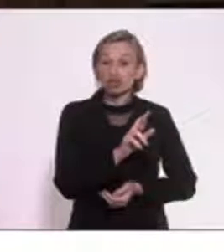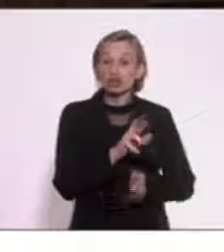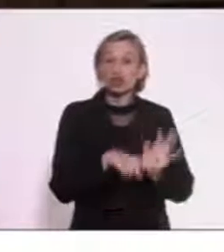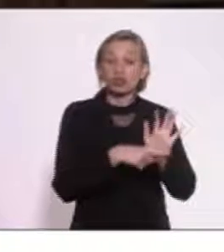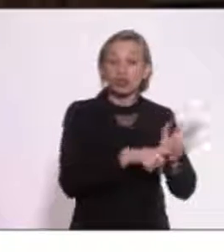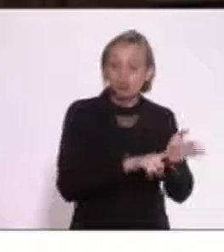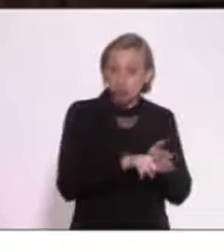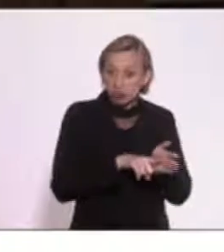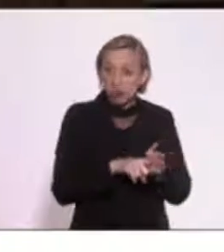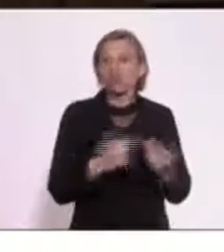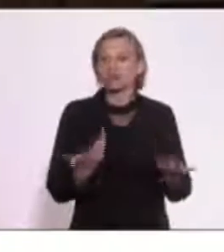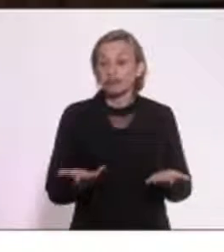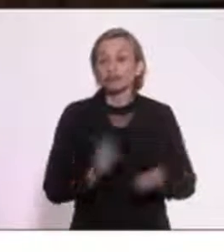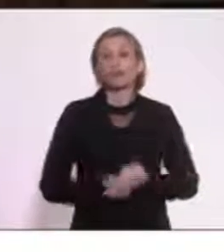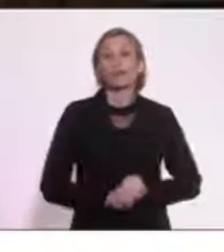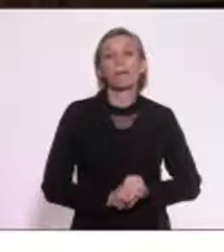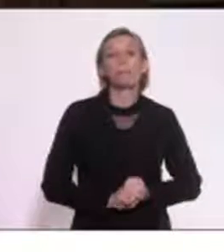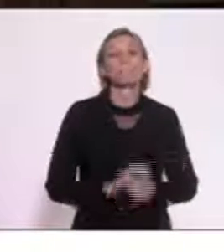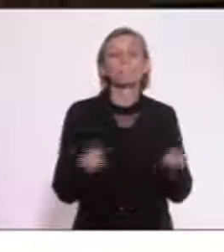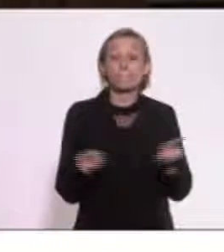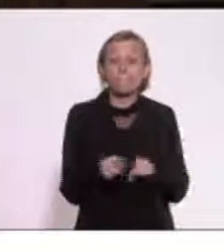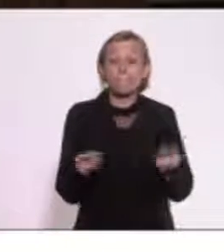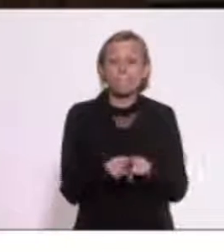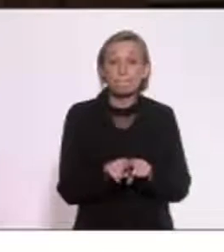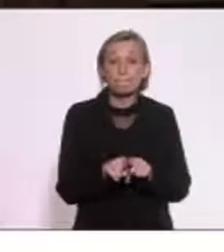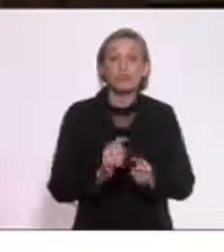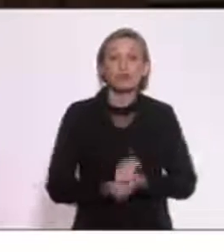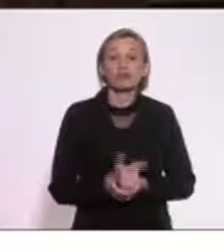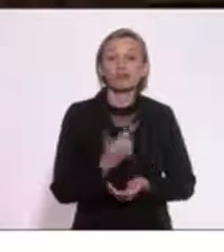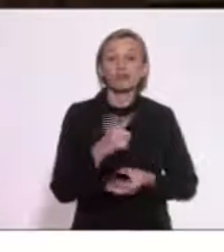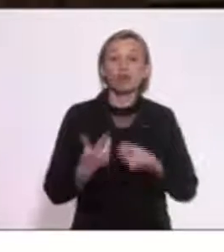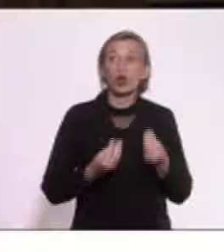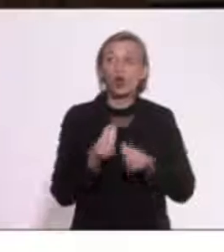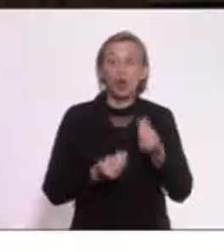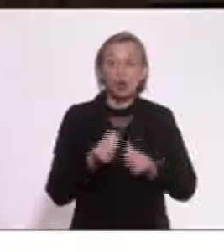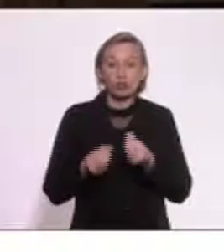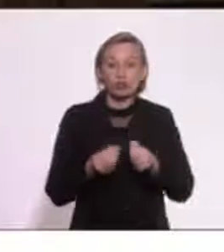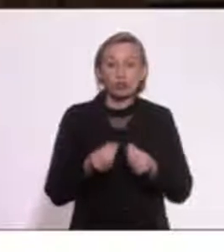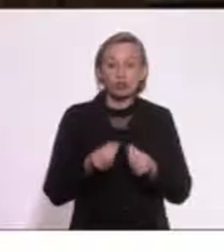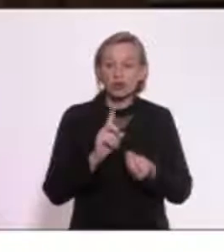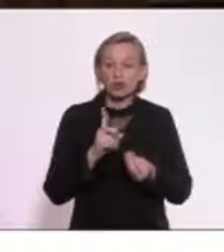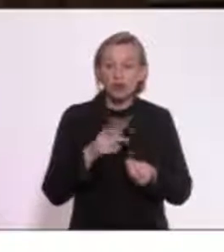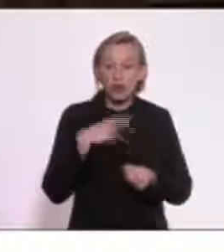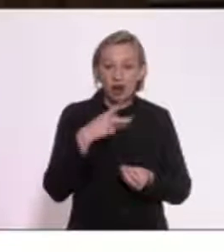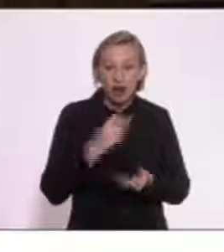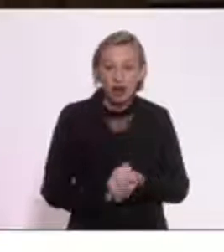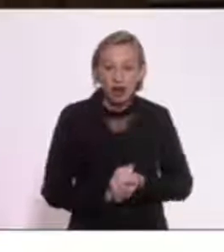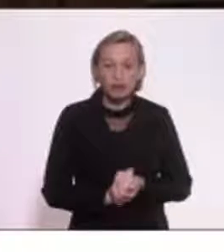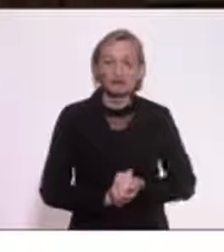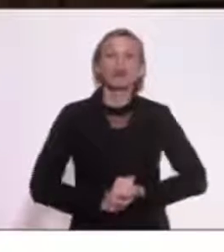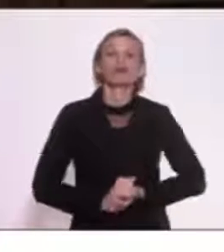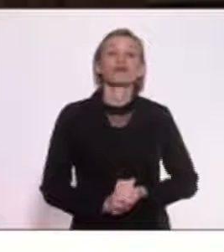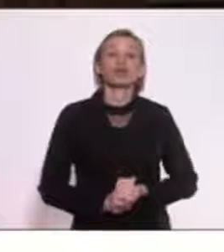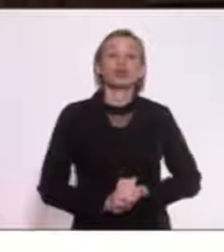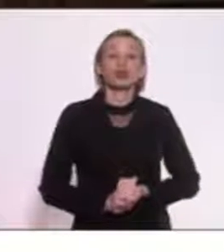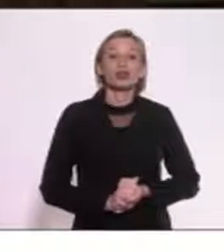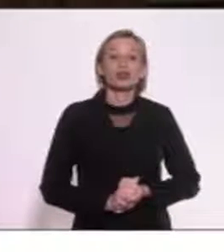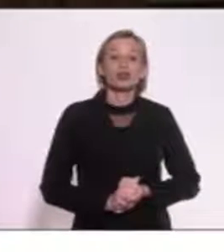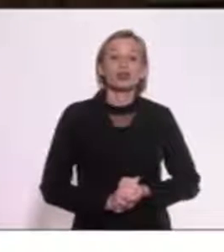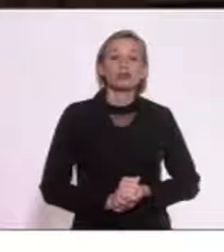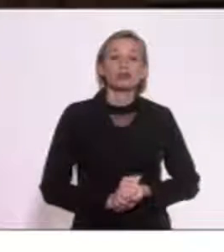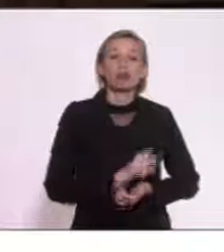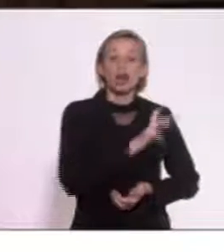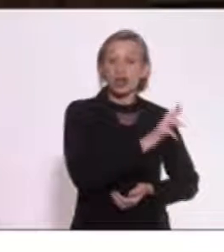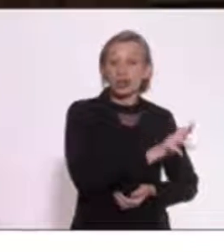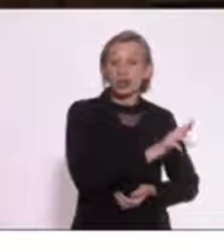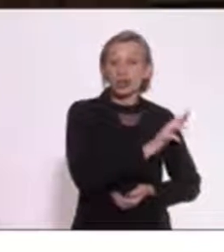fiscal, E também, não há como deixar de ser dito, que nós temos um descompasso entre a